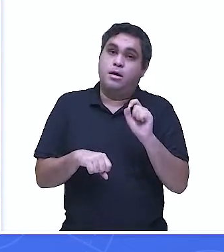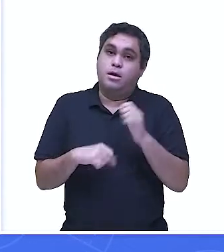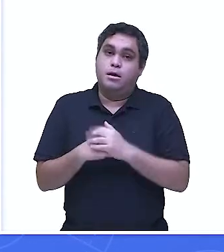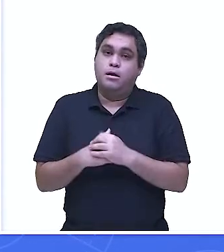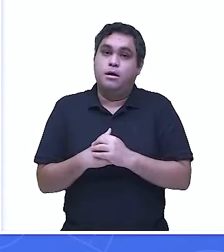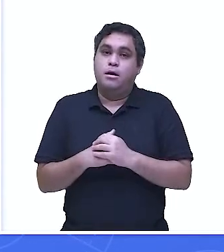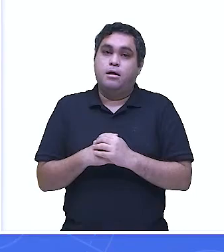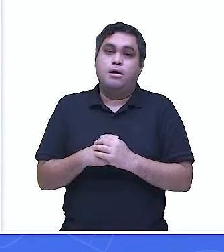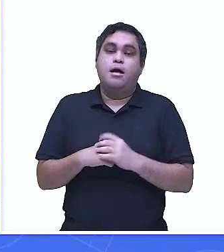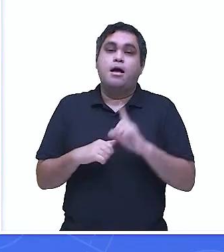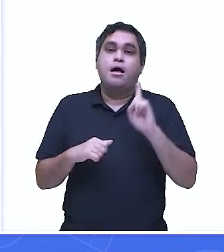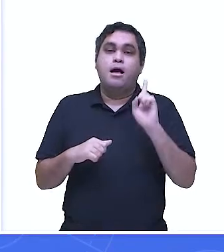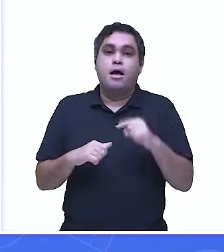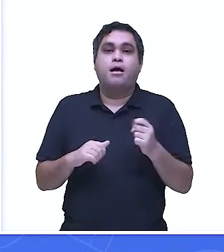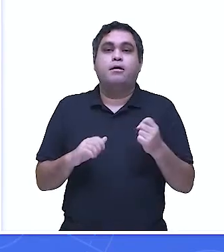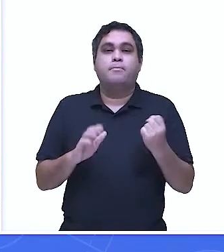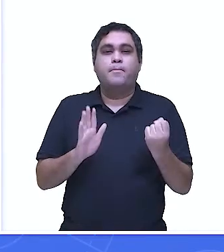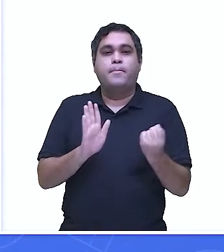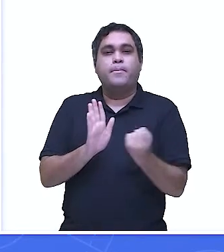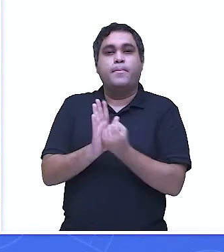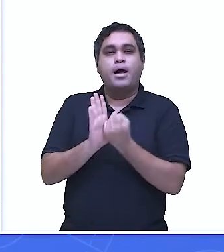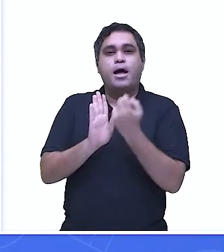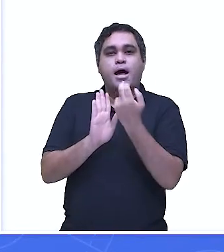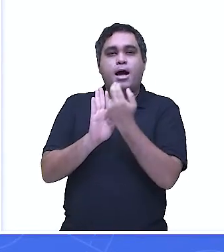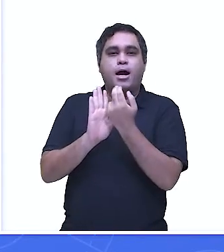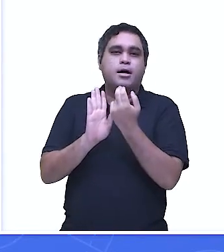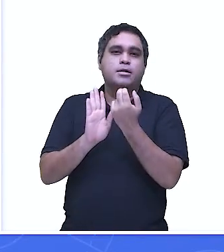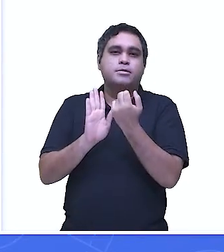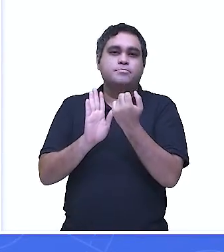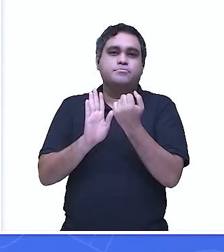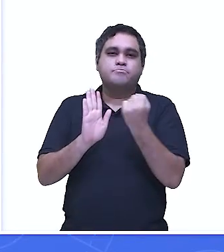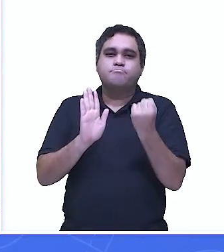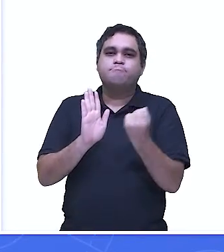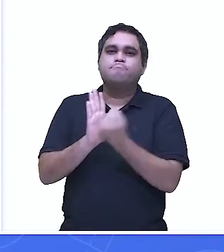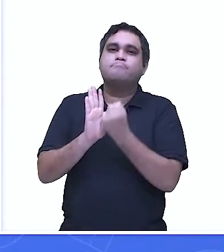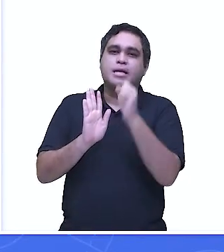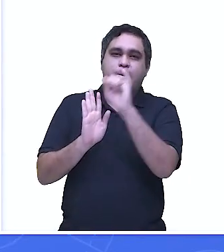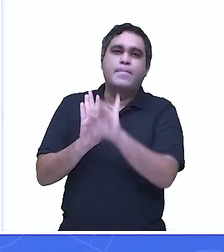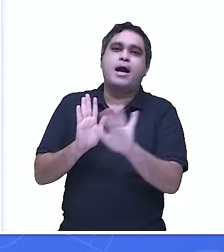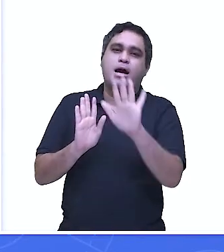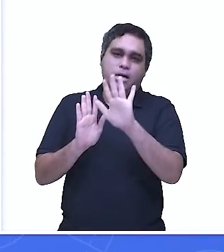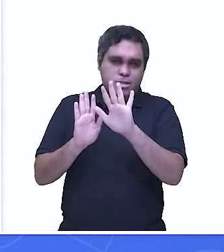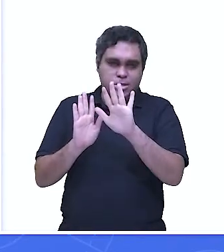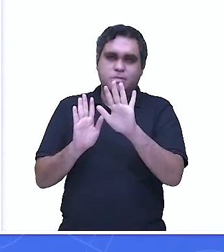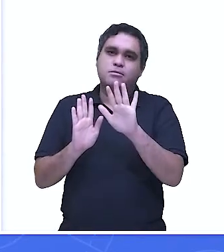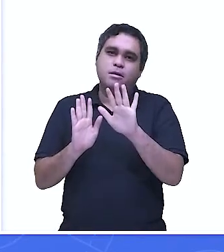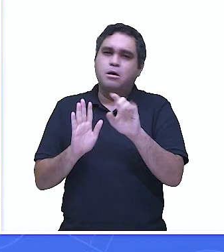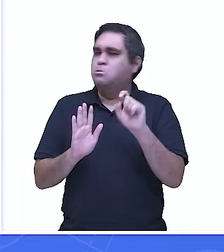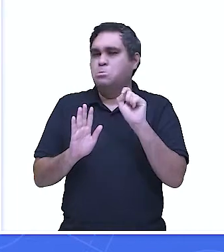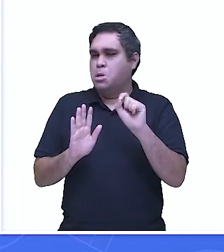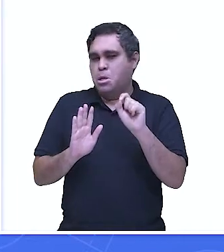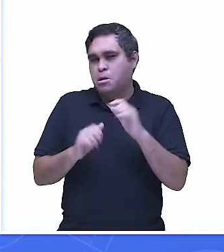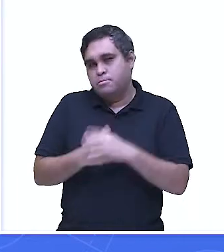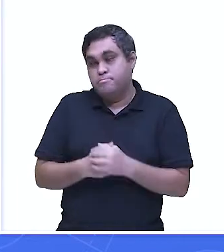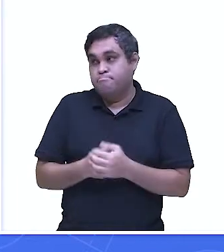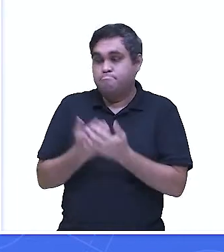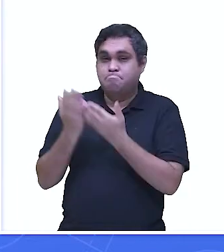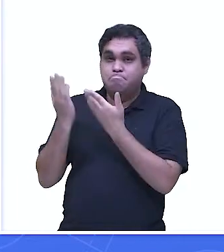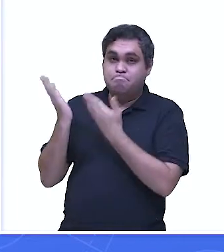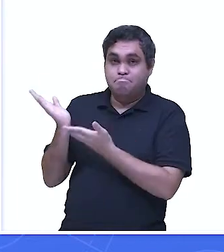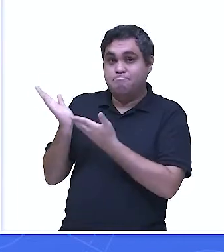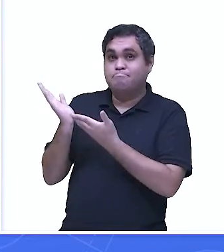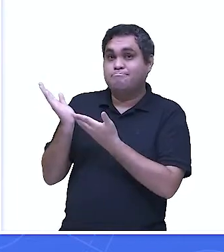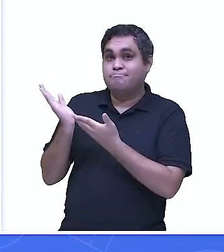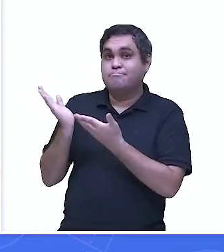são as marcas tipográficas. Vamos ver o que são as marcas tipográficas? Pay